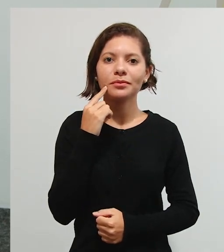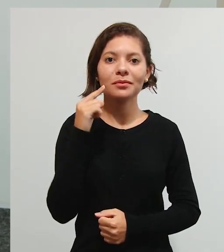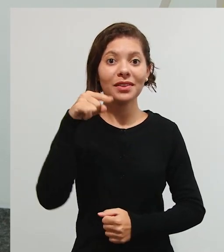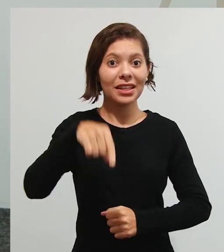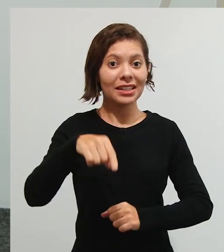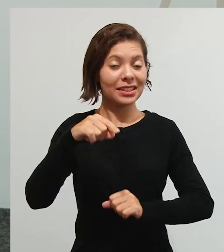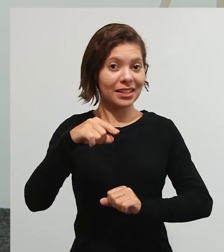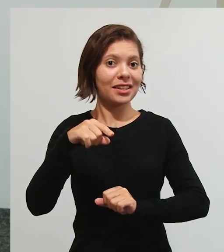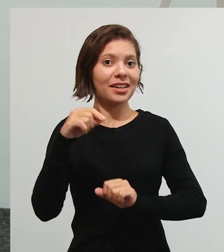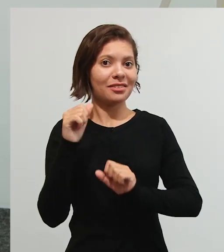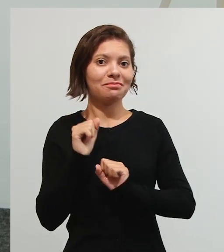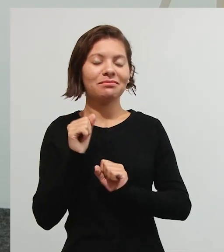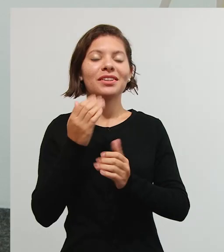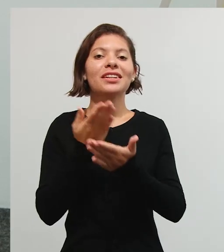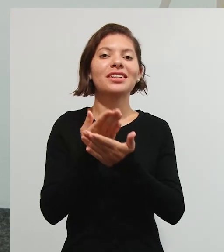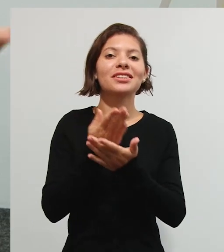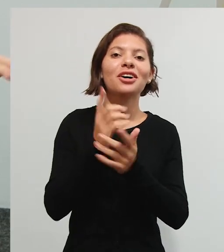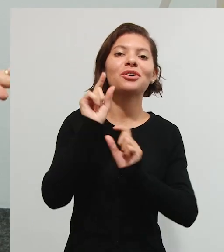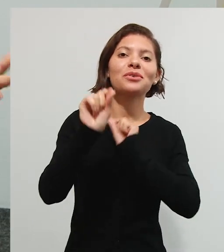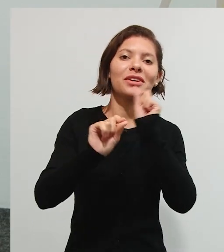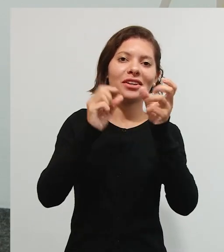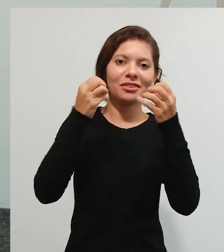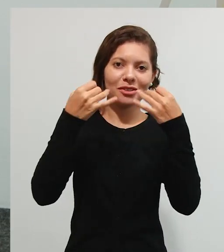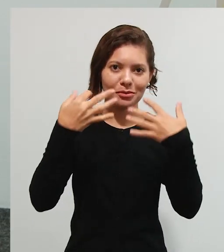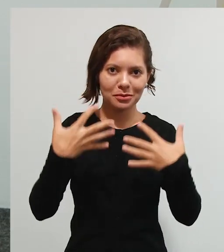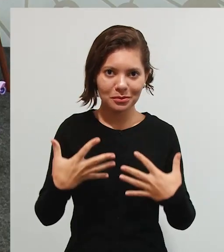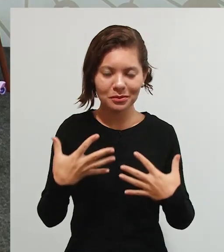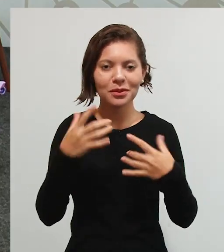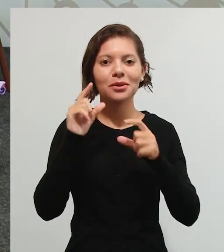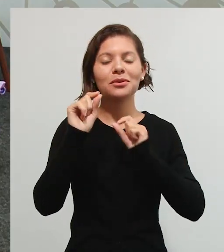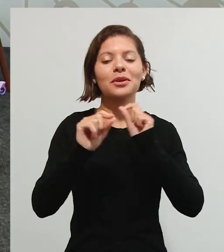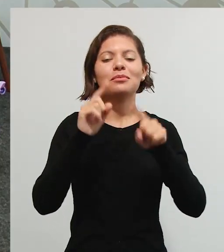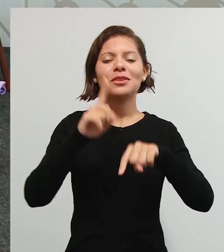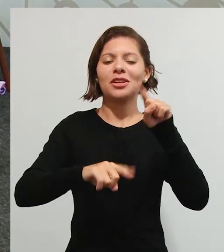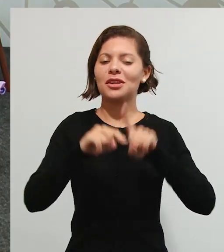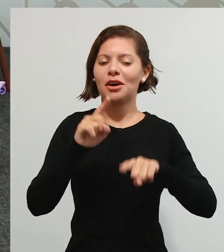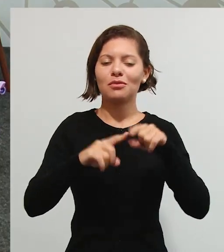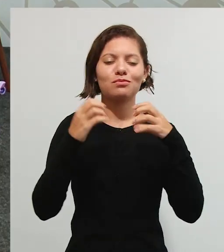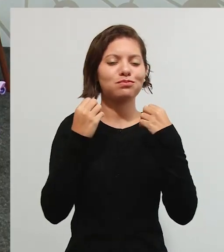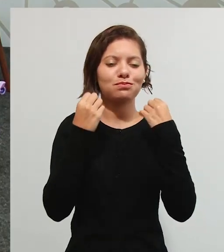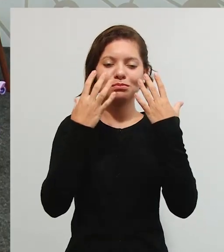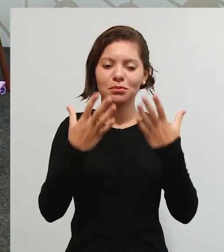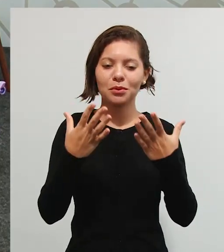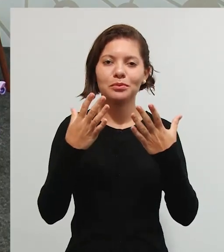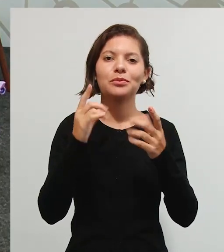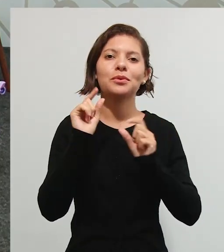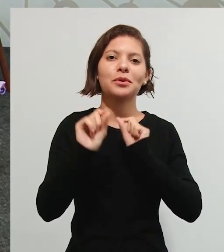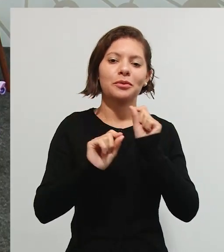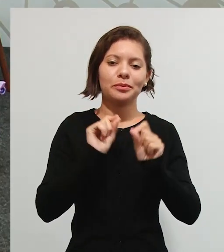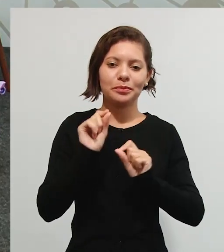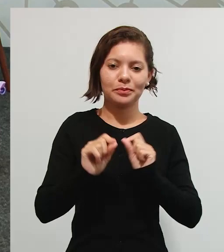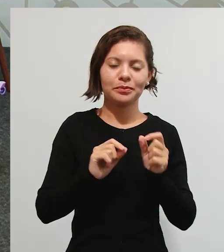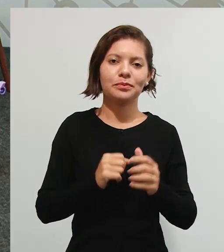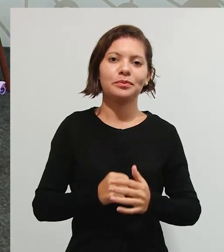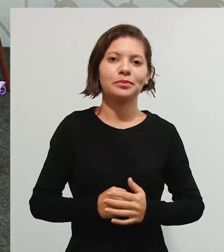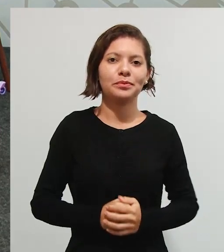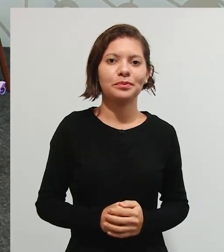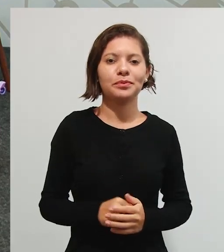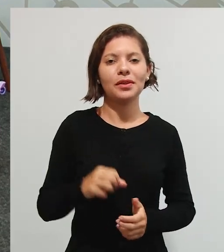Nesse episódio, ai que tudo, a gente vai falar de um material que é fantástico, um material que tem